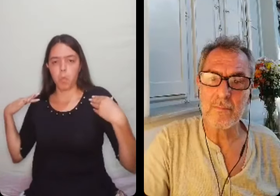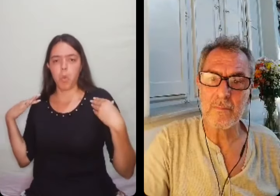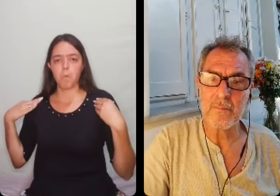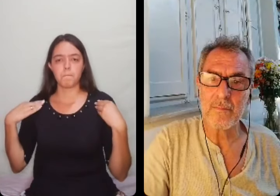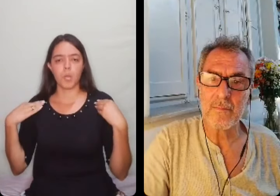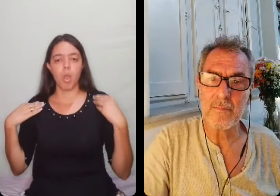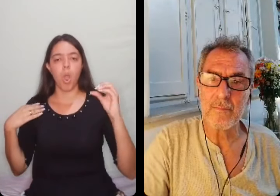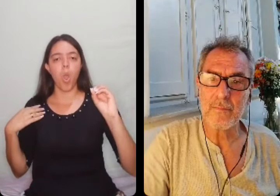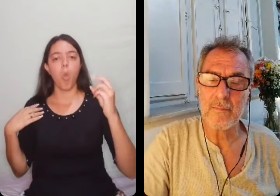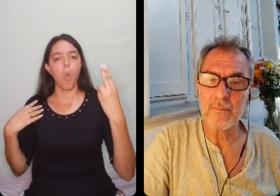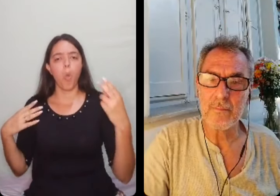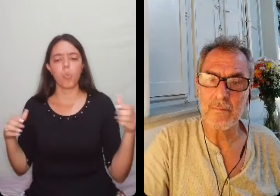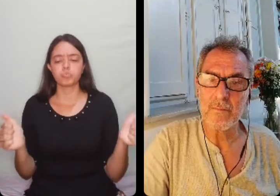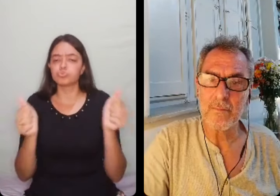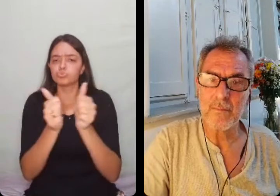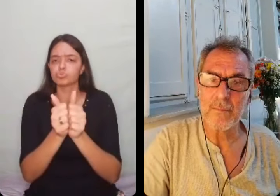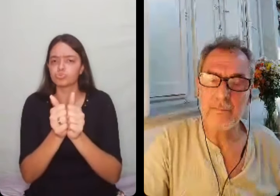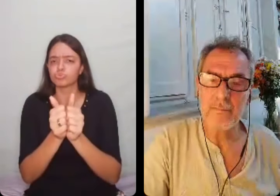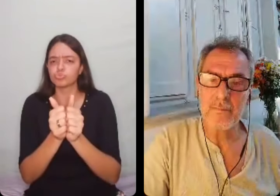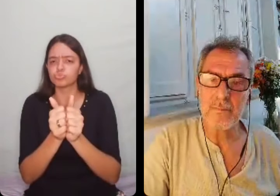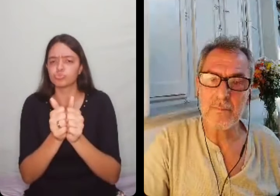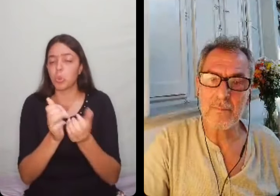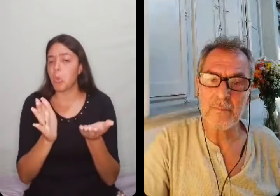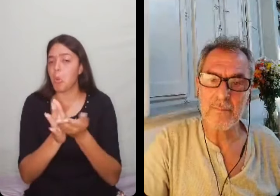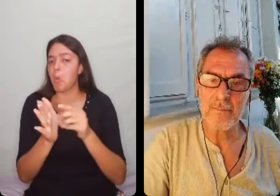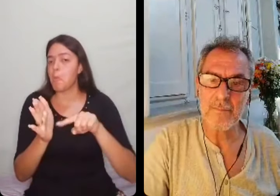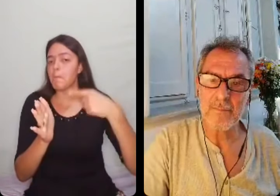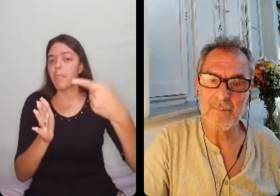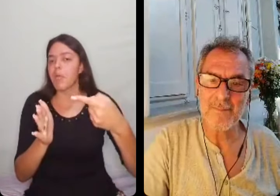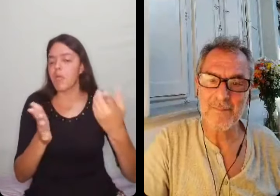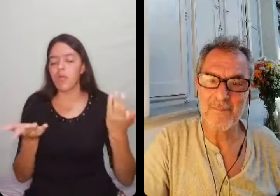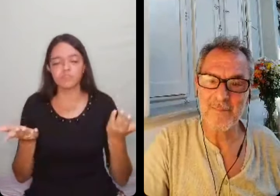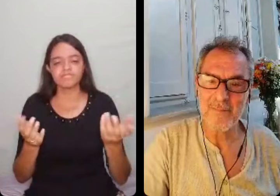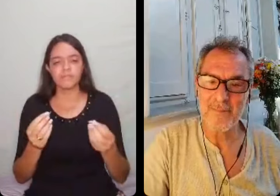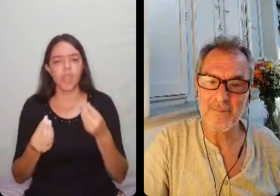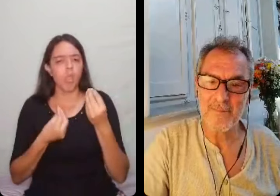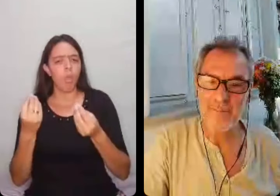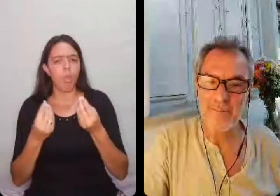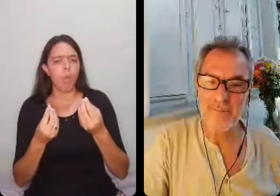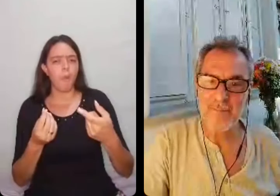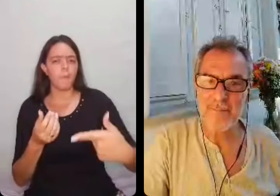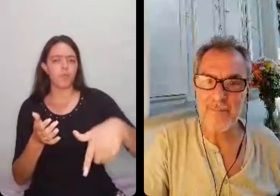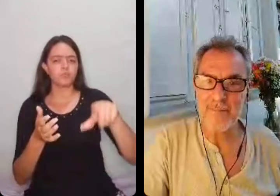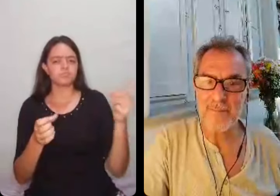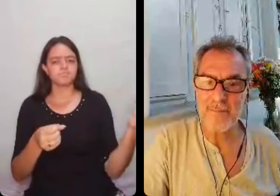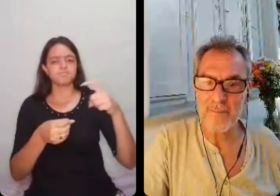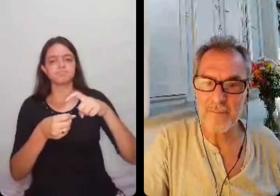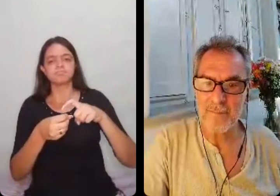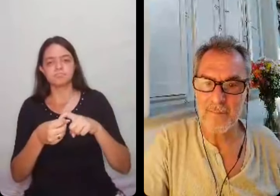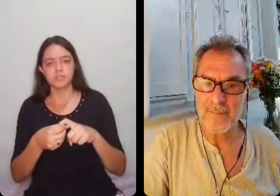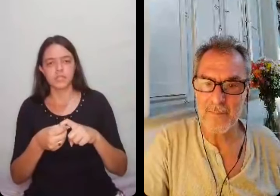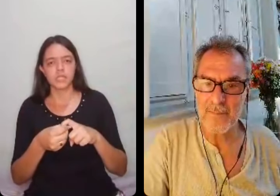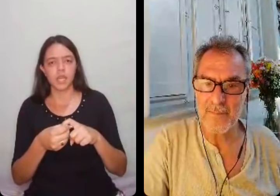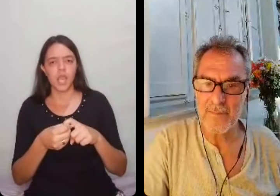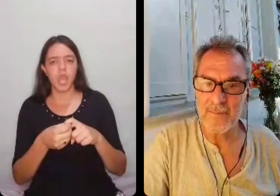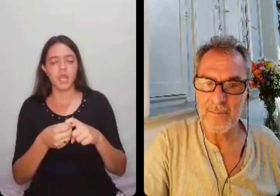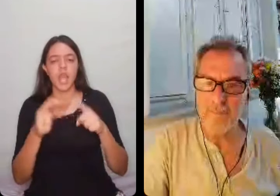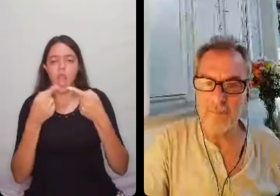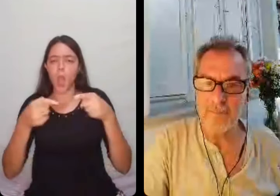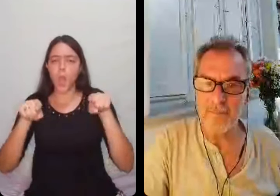Se ela chega depois? Como é que você vai trazendo a trilha sonora dentro do